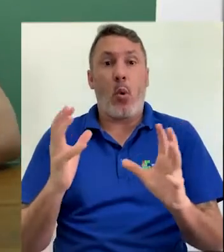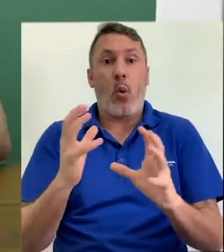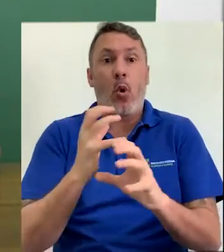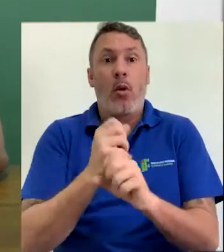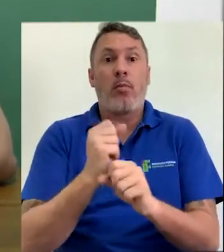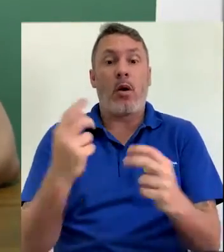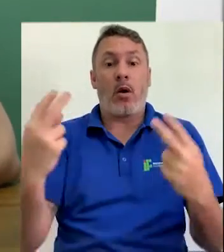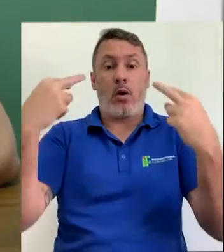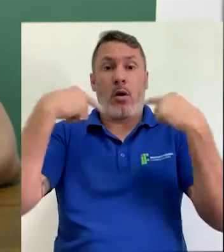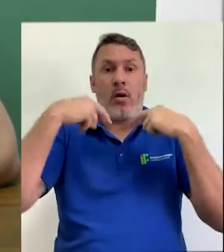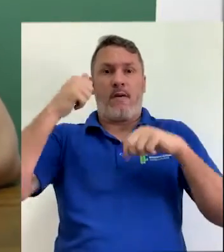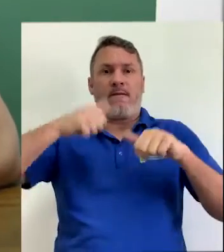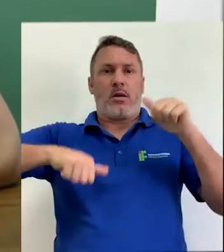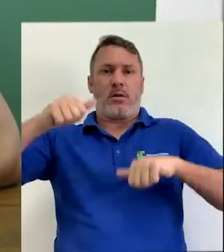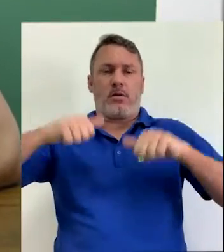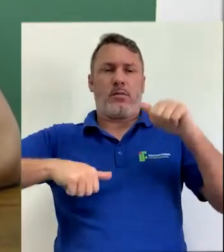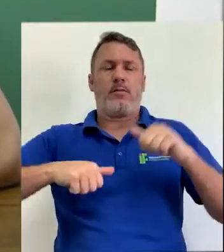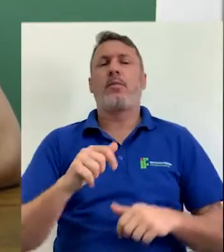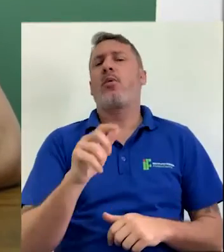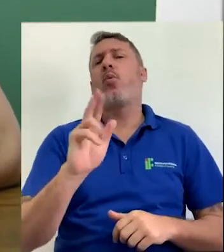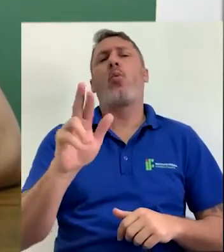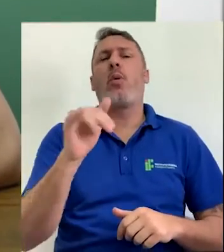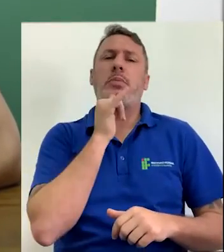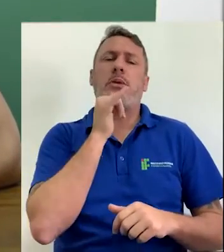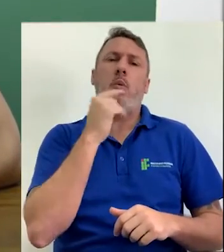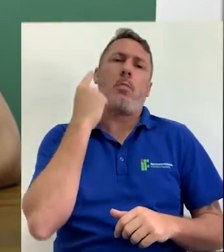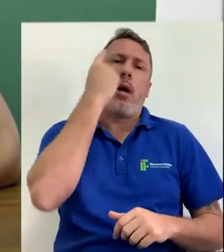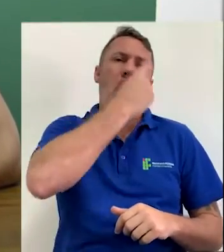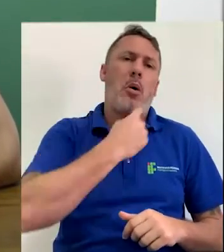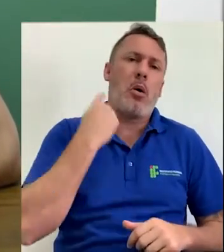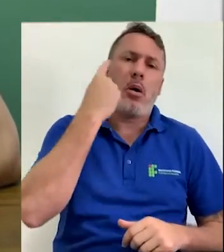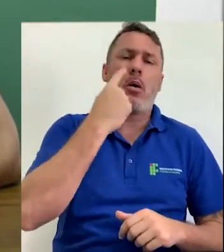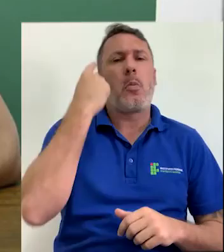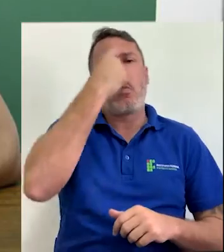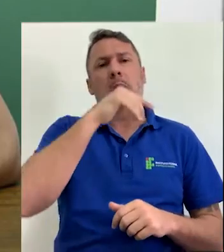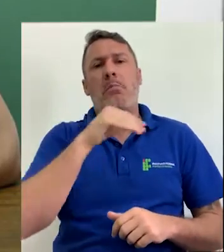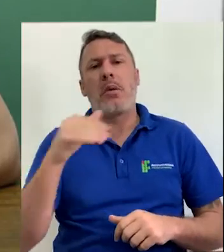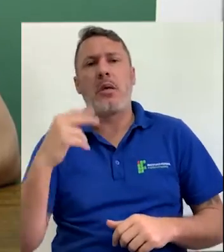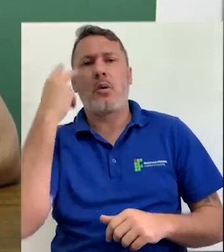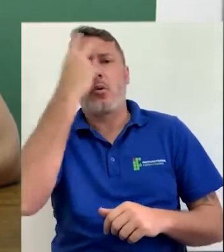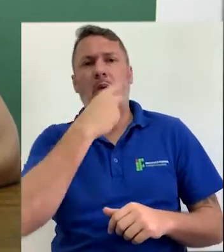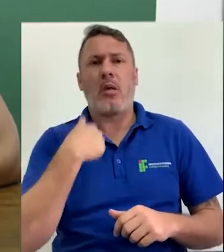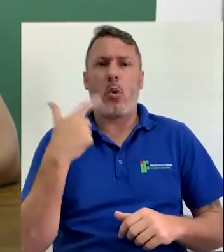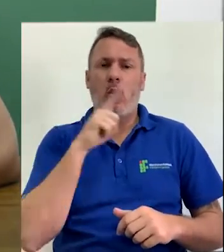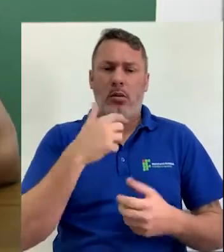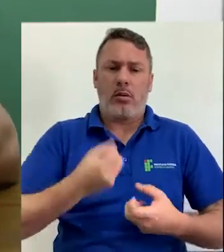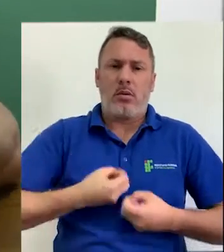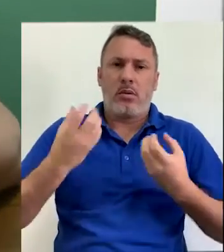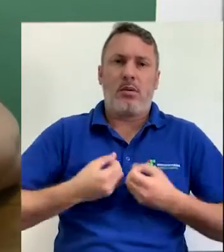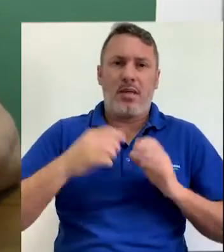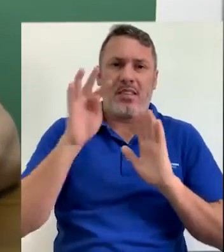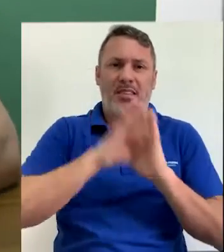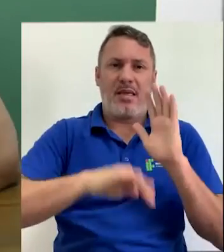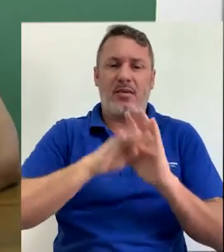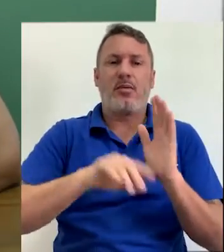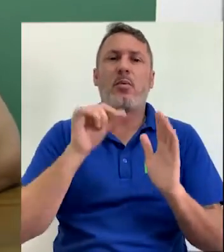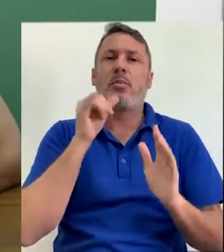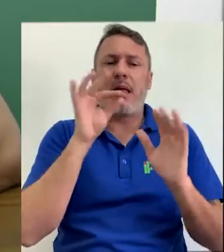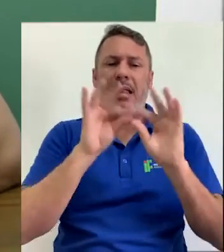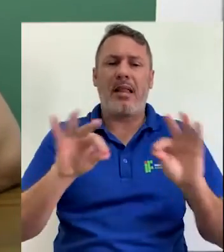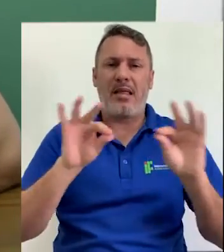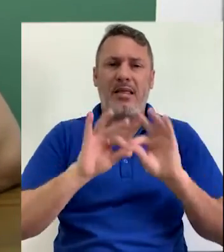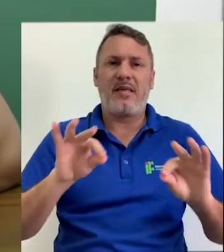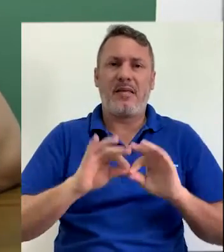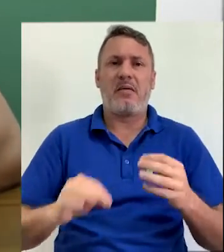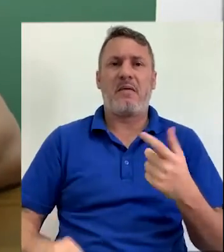Não importa se dentro de 1 hora e meia, eu produzi um texto de 20 linhas, ou